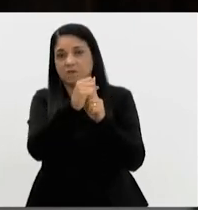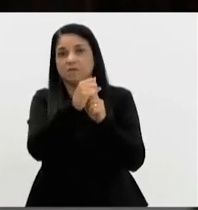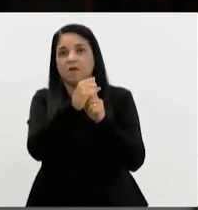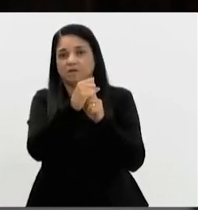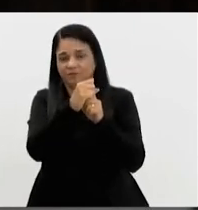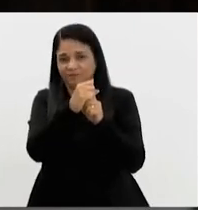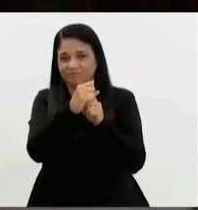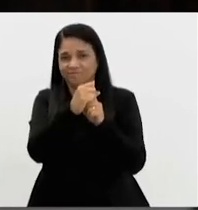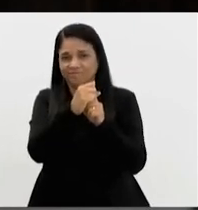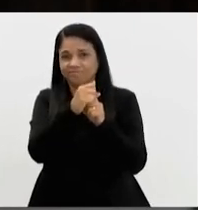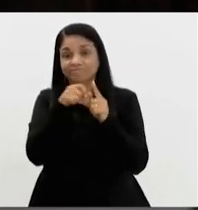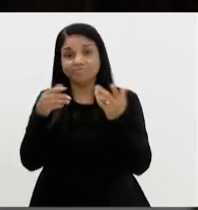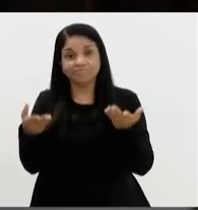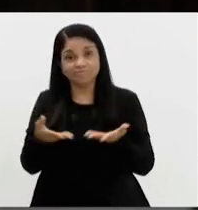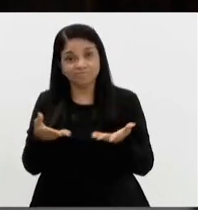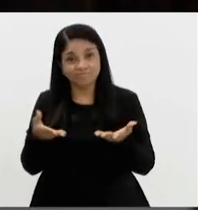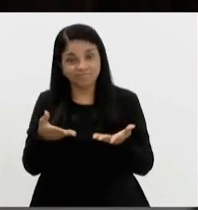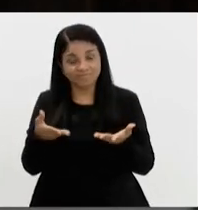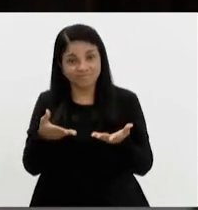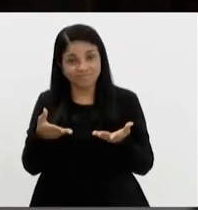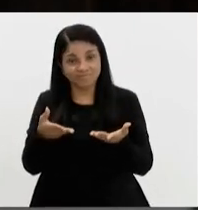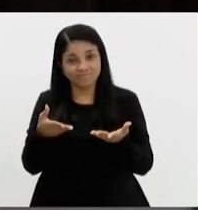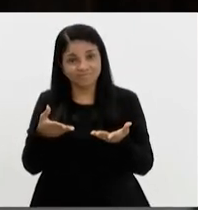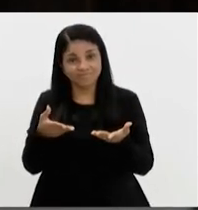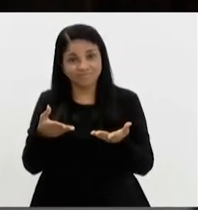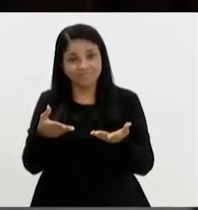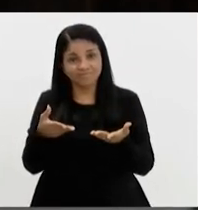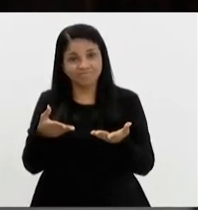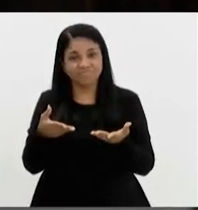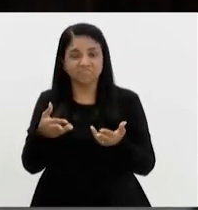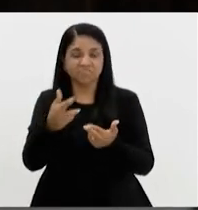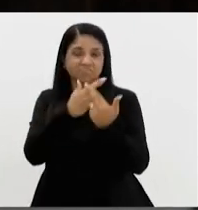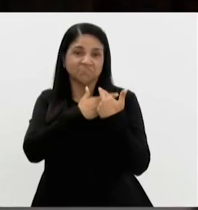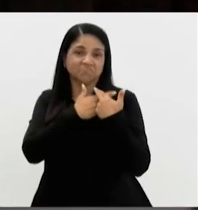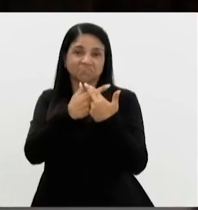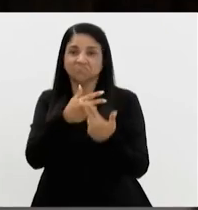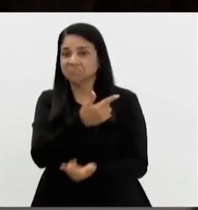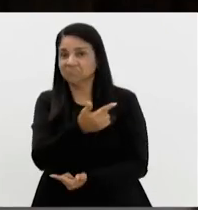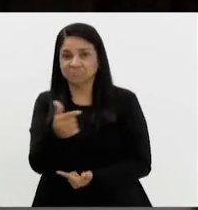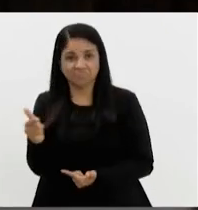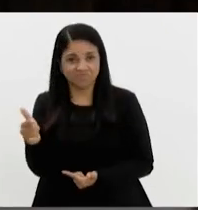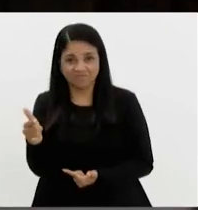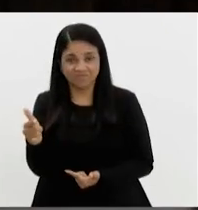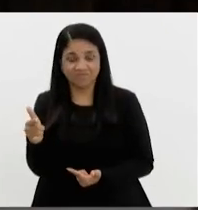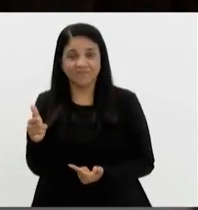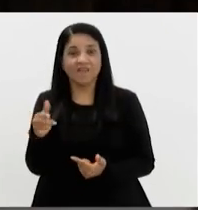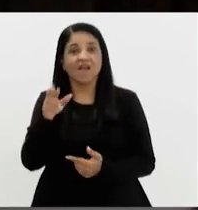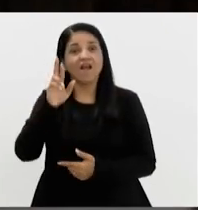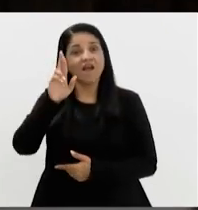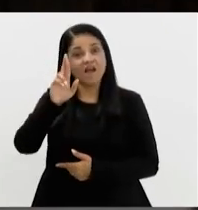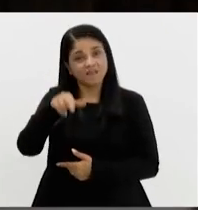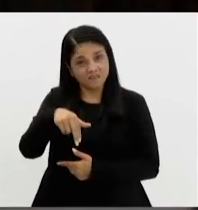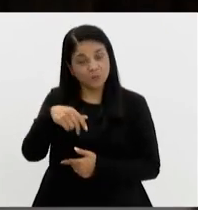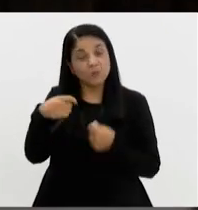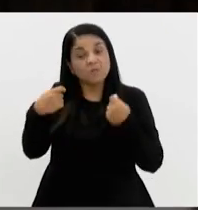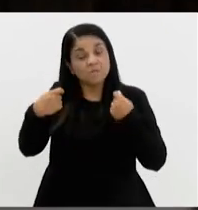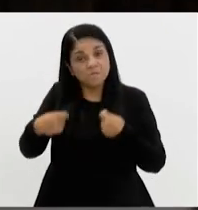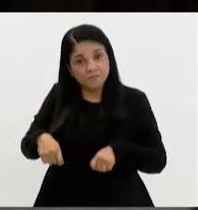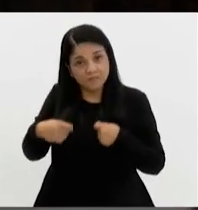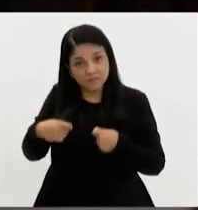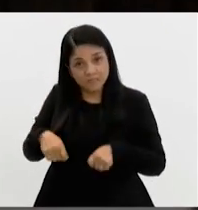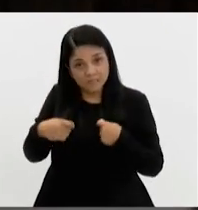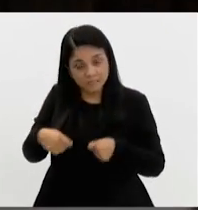hoje elas operam num verdadeiro vácuo de responsabilização razão pela qual a necessidade